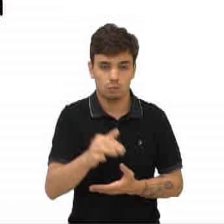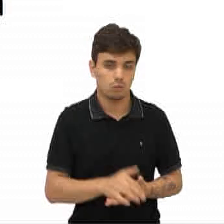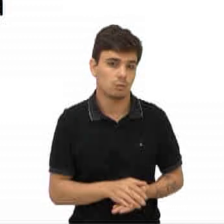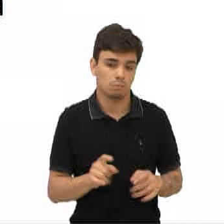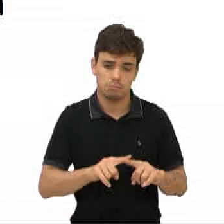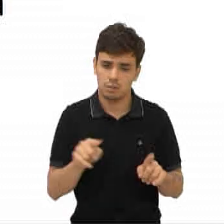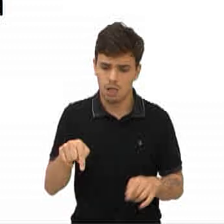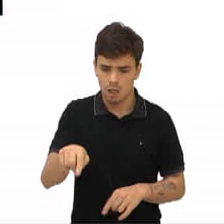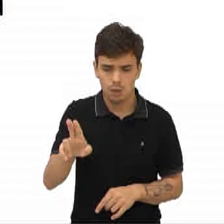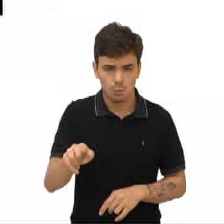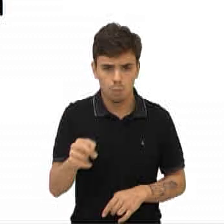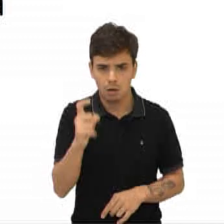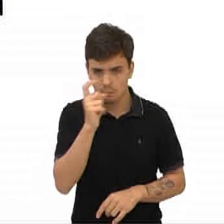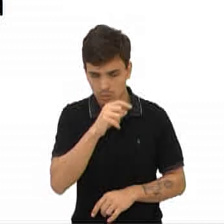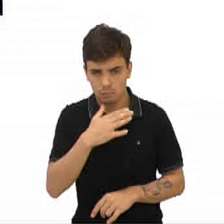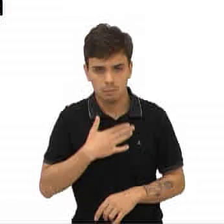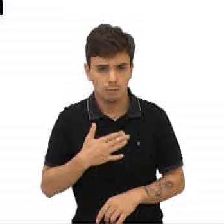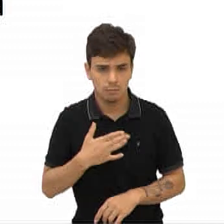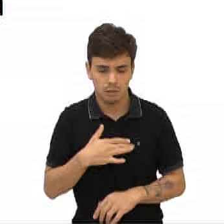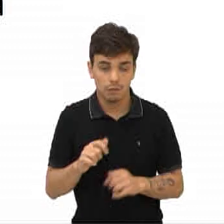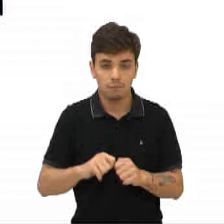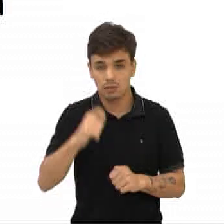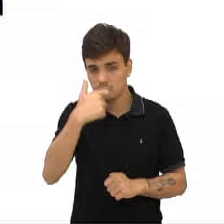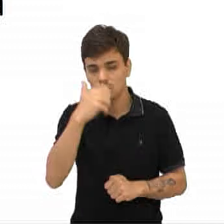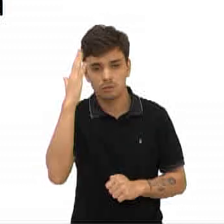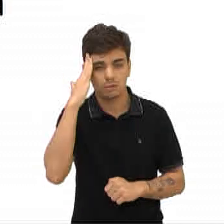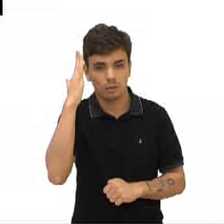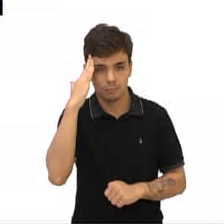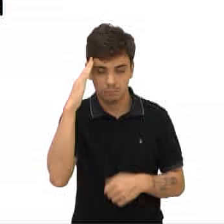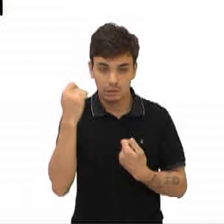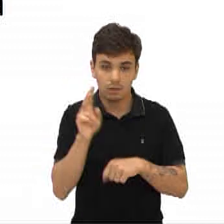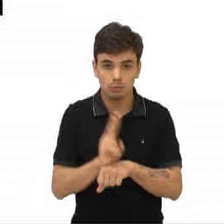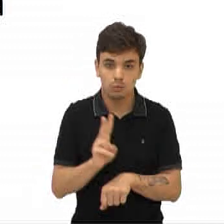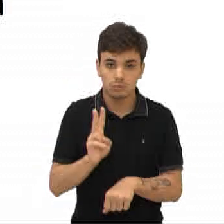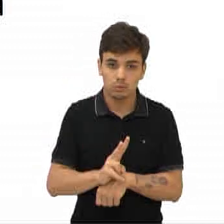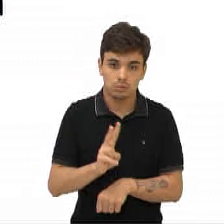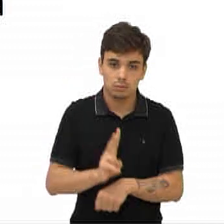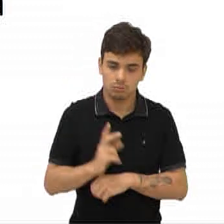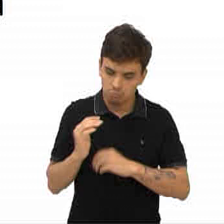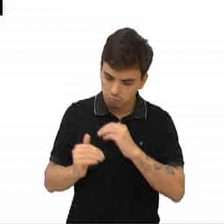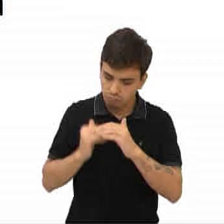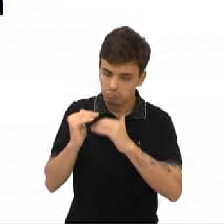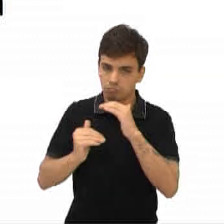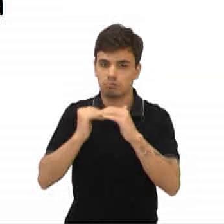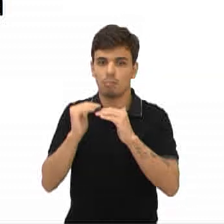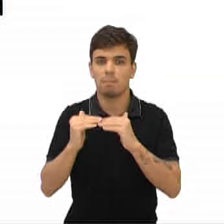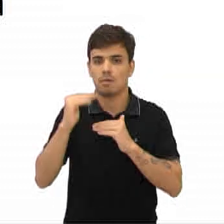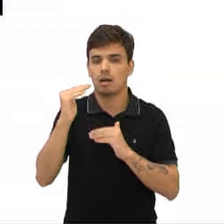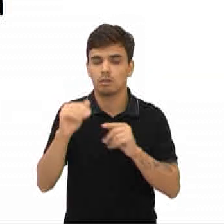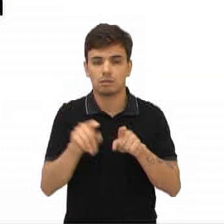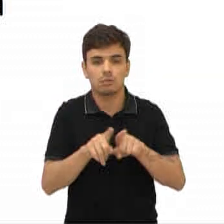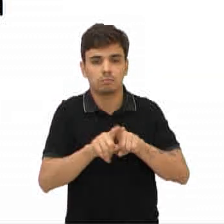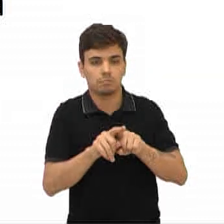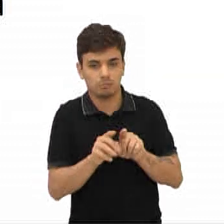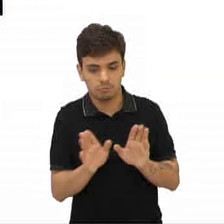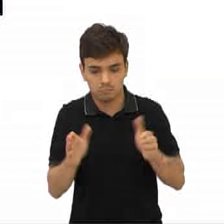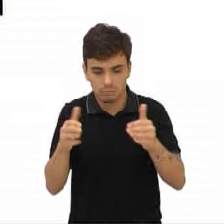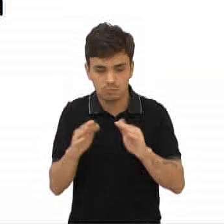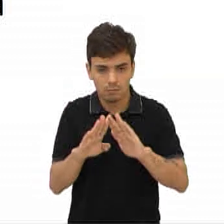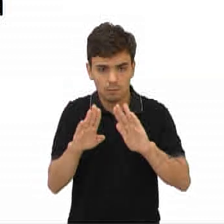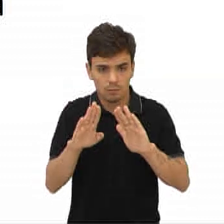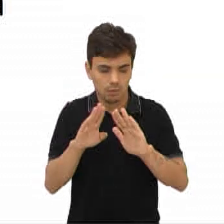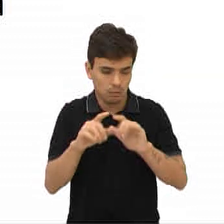me mentiu. Me fez saber que precisaria de cuidados crescentes, que trancada no escuro